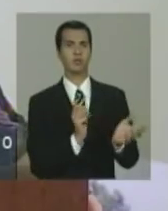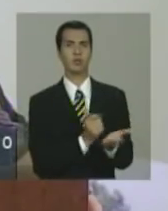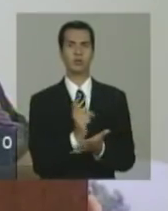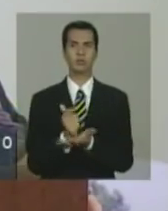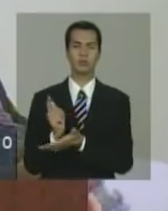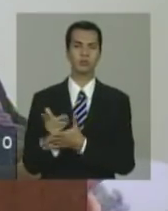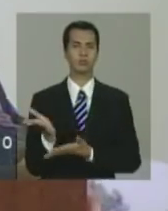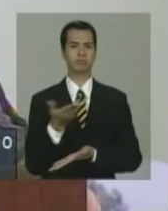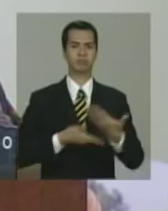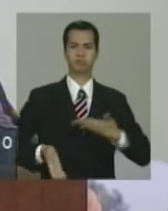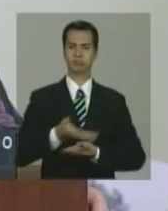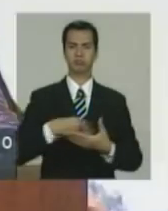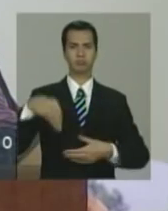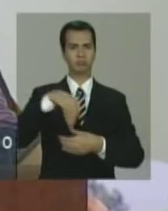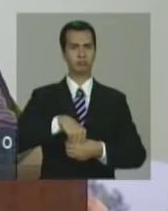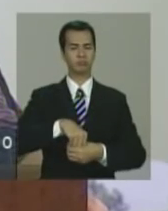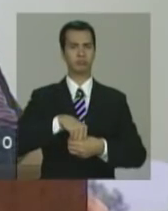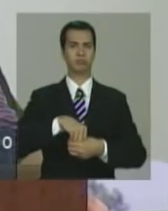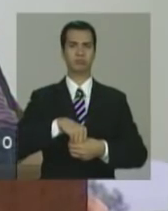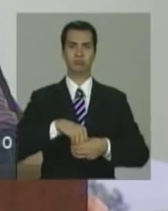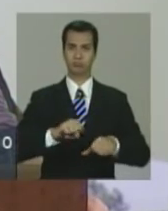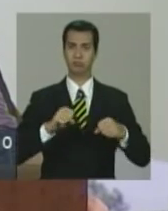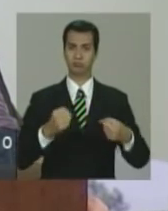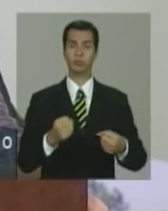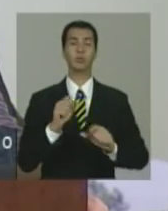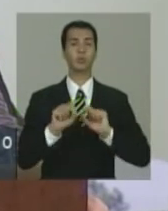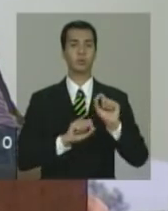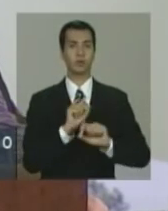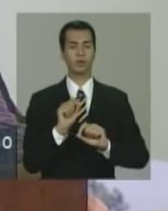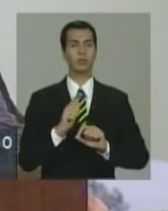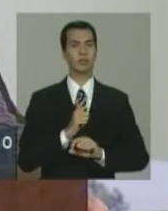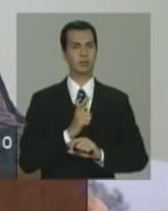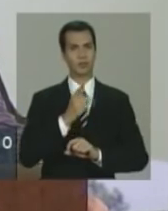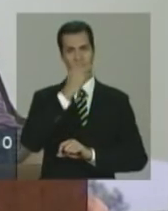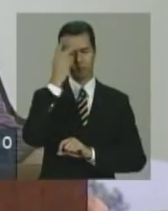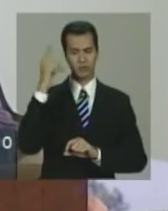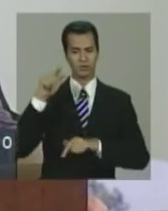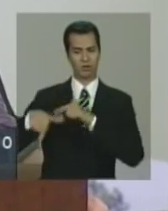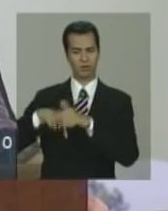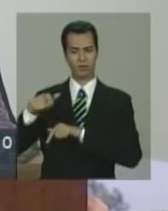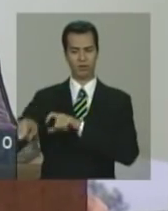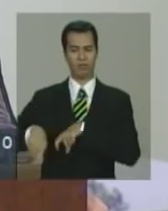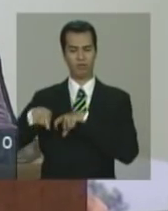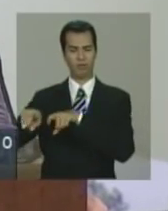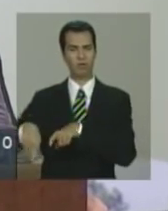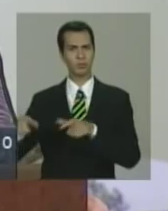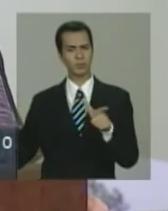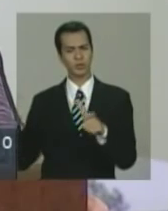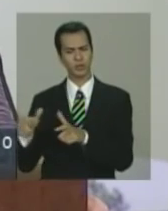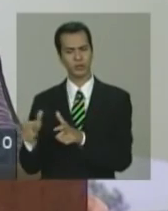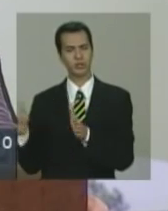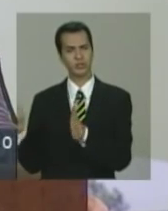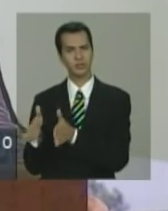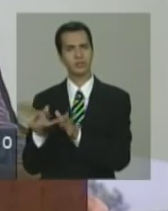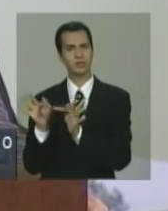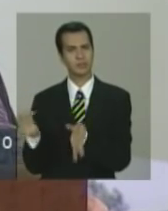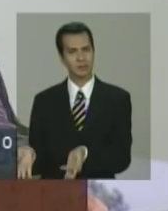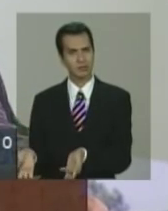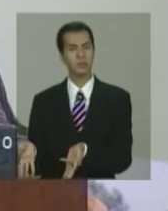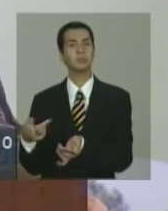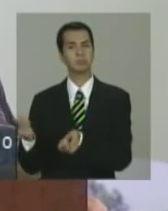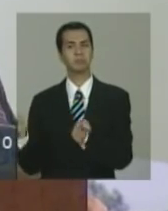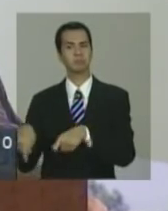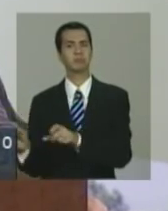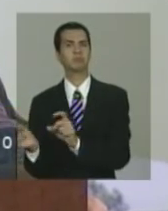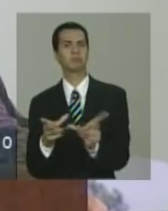que seja abastecido por pequenos agricultores, por agricultores familiares,